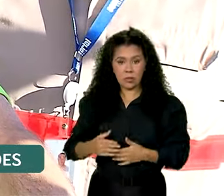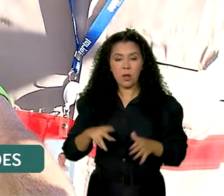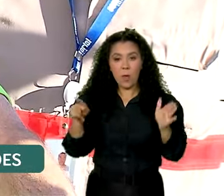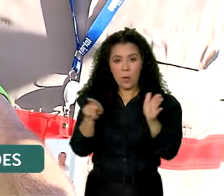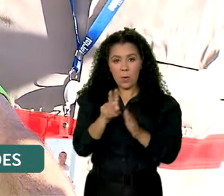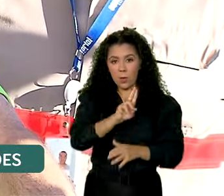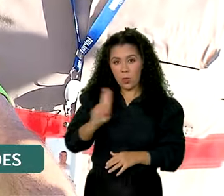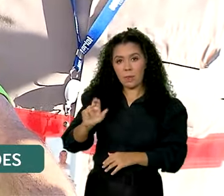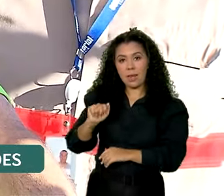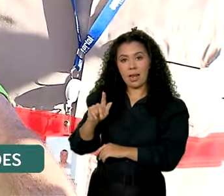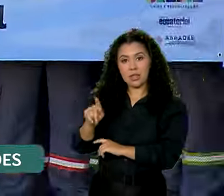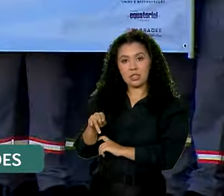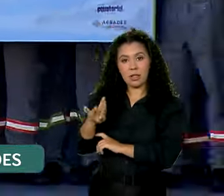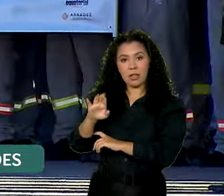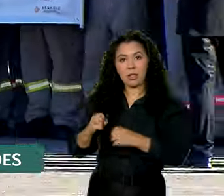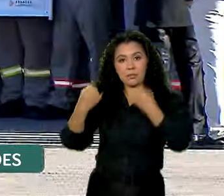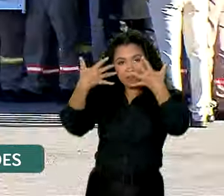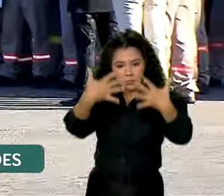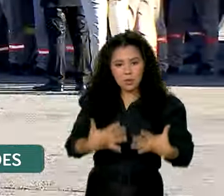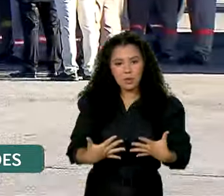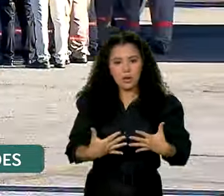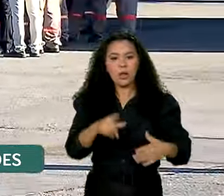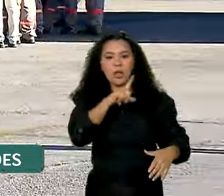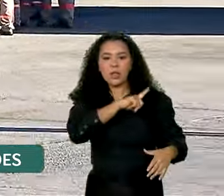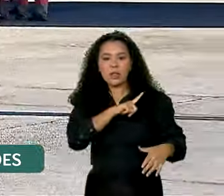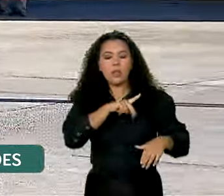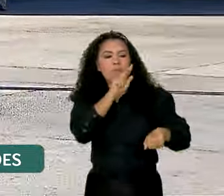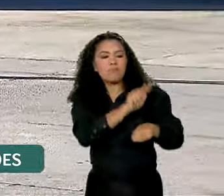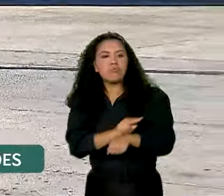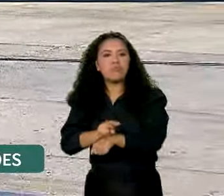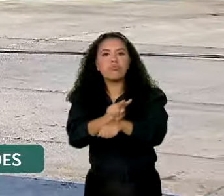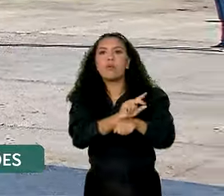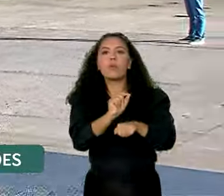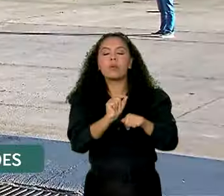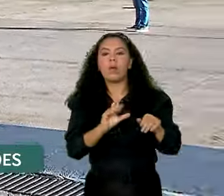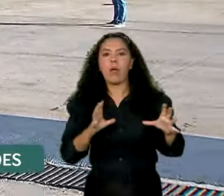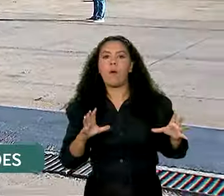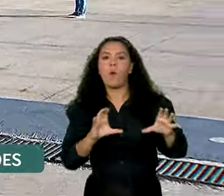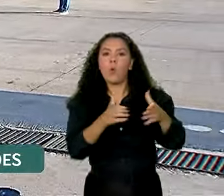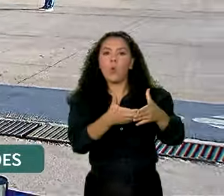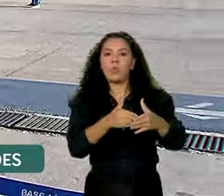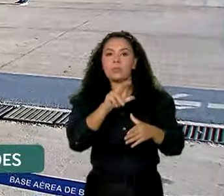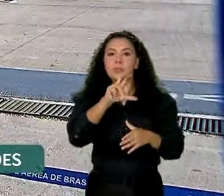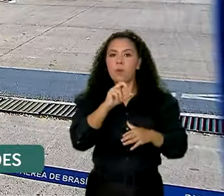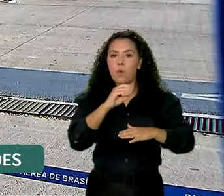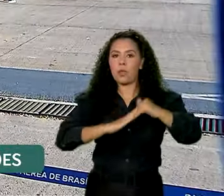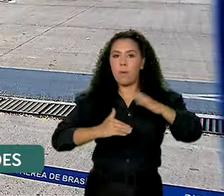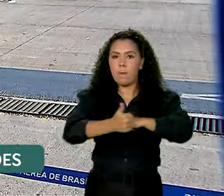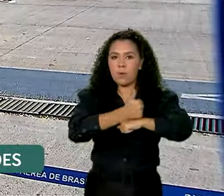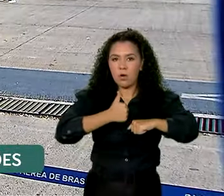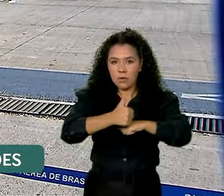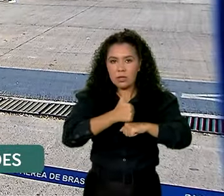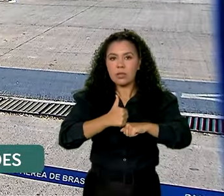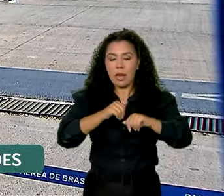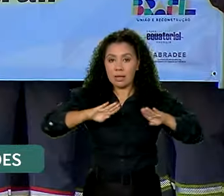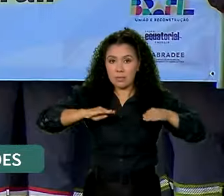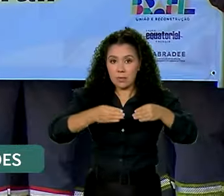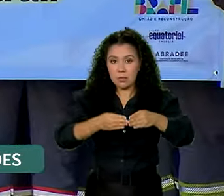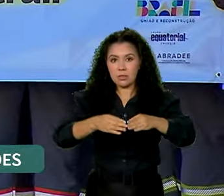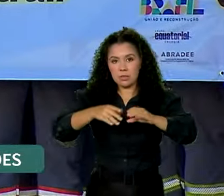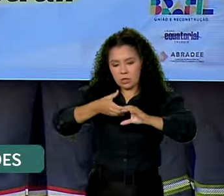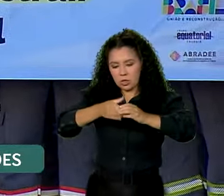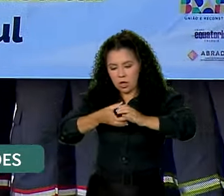Energia, Alexandre Silveira, ao supervisionar o envio de 50 especialistas em redes subterrâneas de energia para o